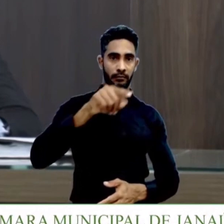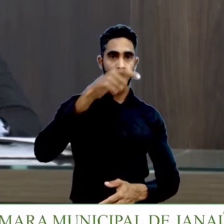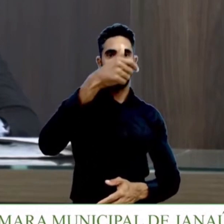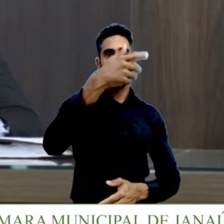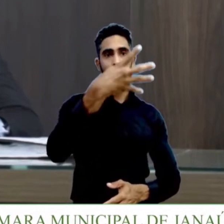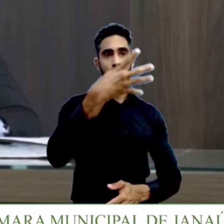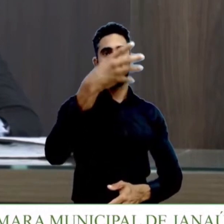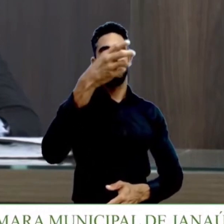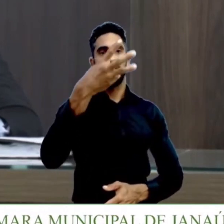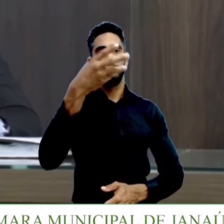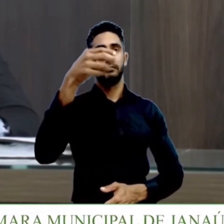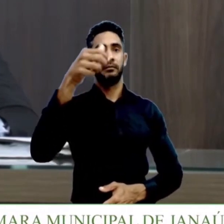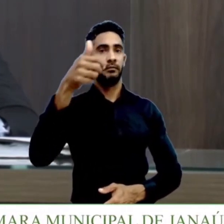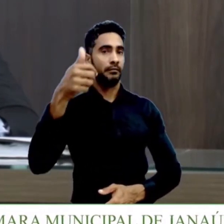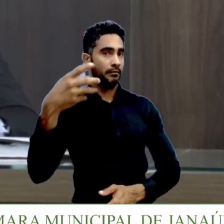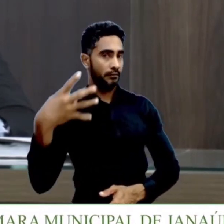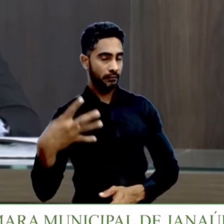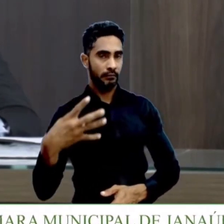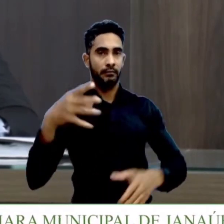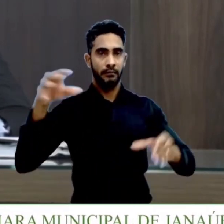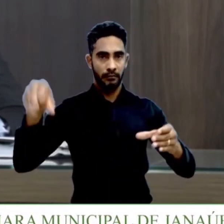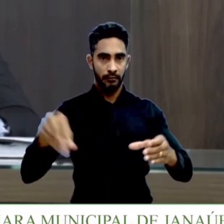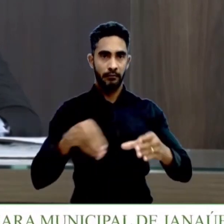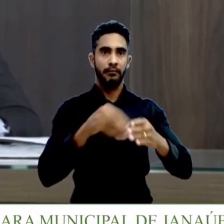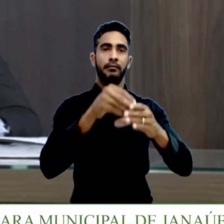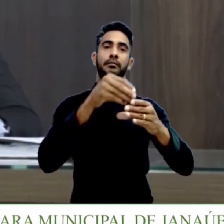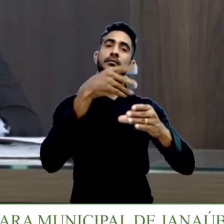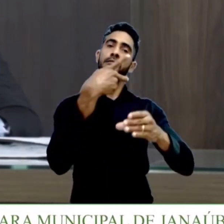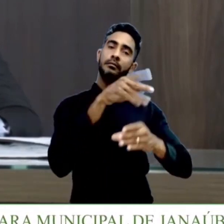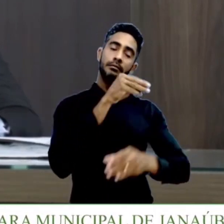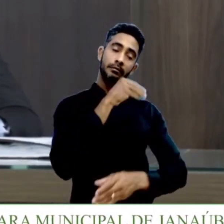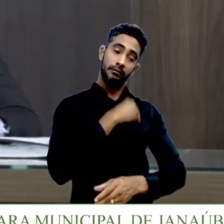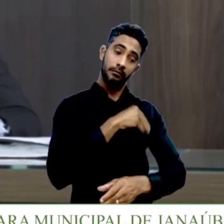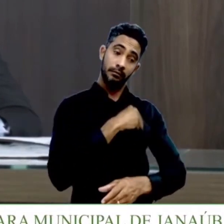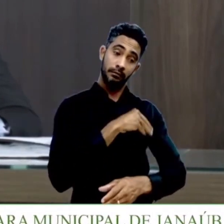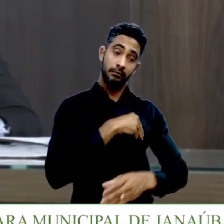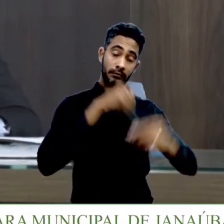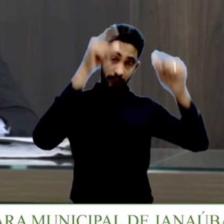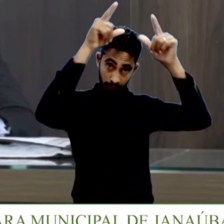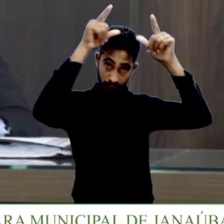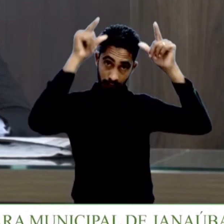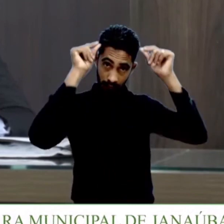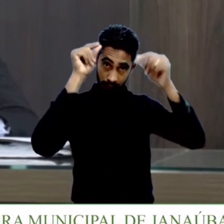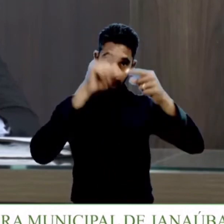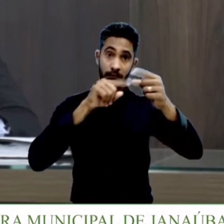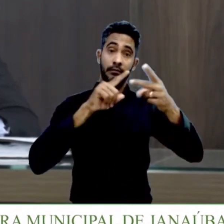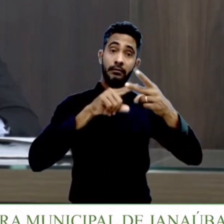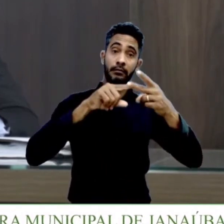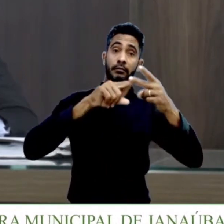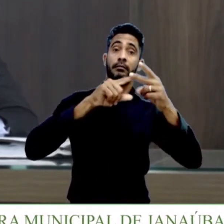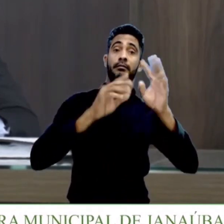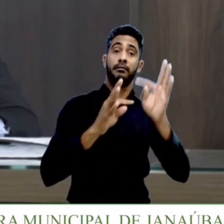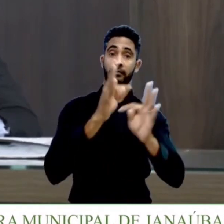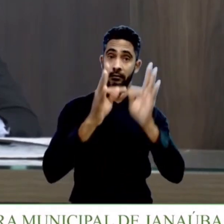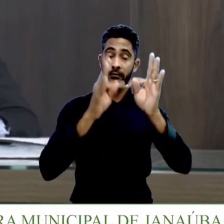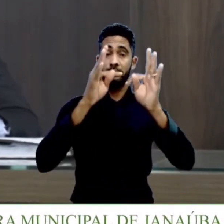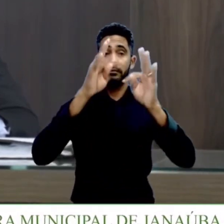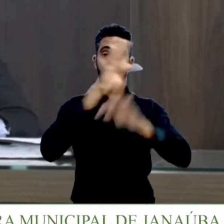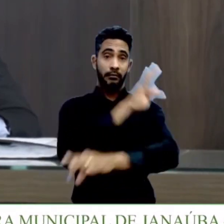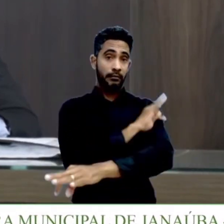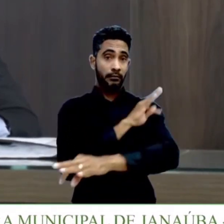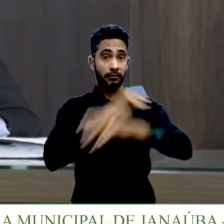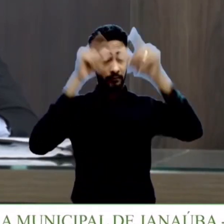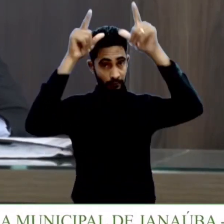14.434, de 2022, instituiu o piso salarial de enfermeiros, técnicos de enfermagem, auxiliares de enfermagem